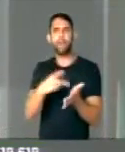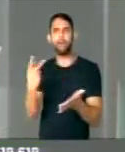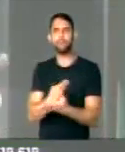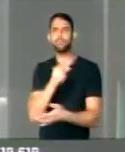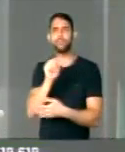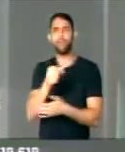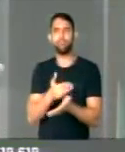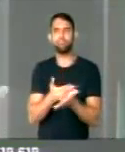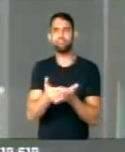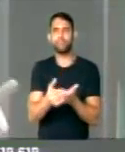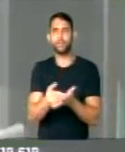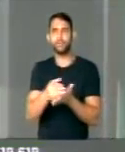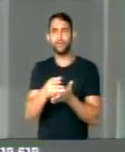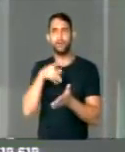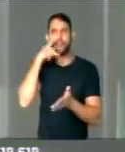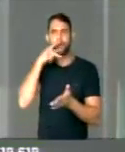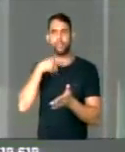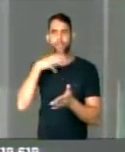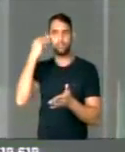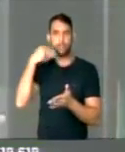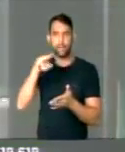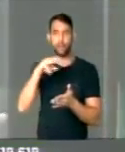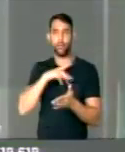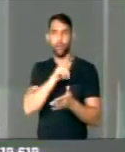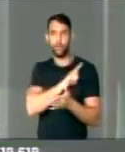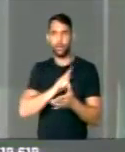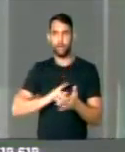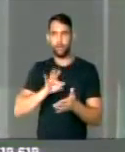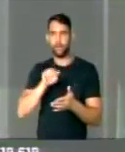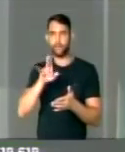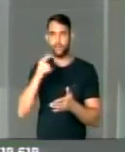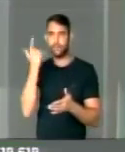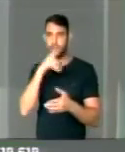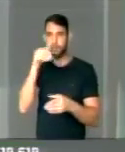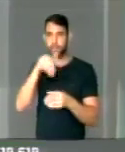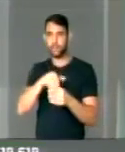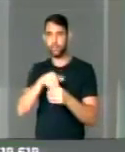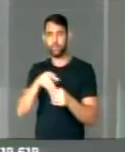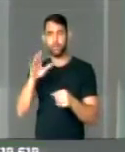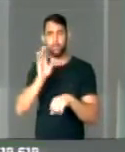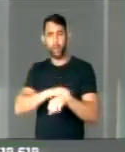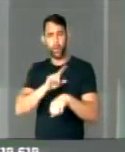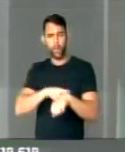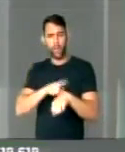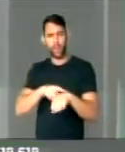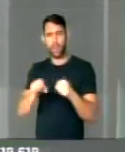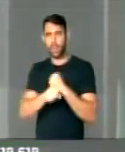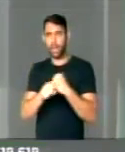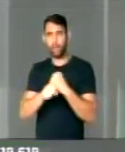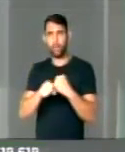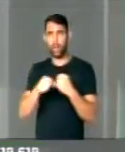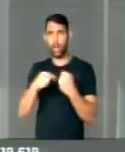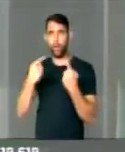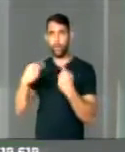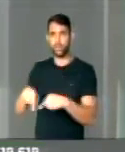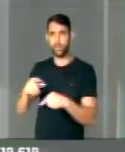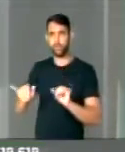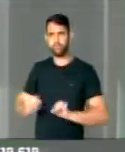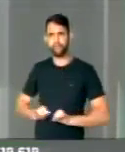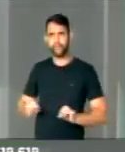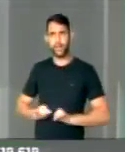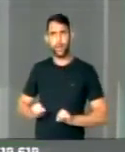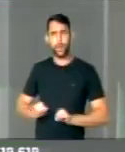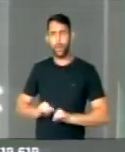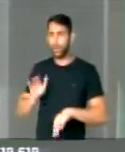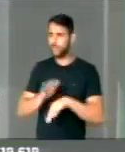aconteceu recentemente na política do Maranhão. O governador Flávio Dino venceu uma eleição depois de muito tempo que a oposição sofreu